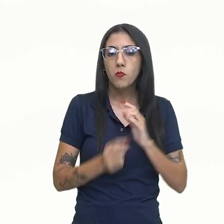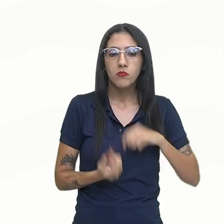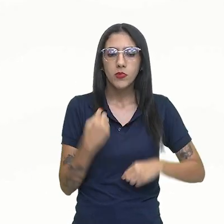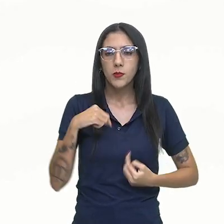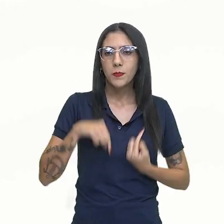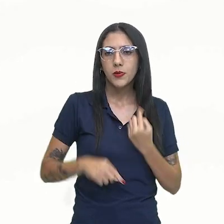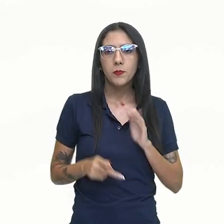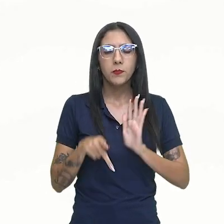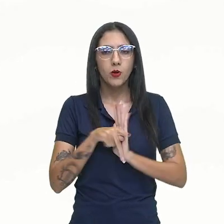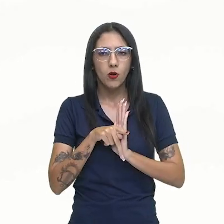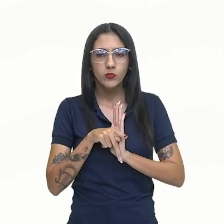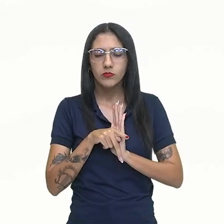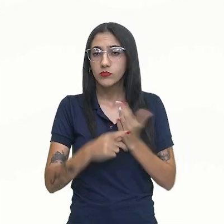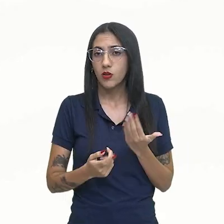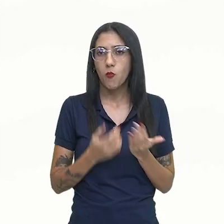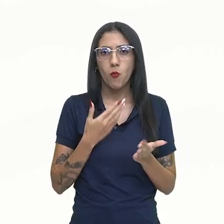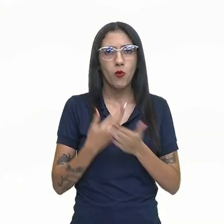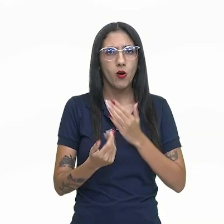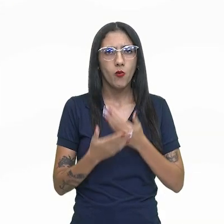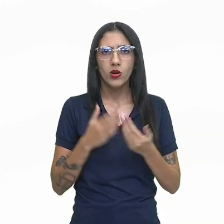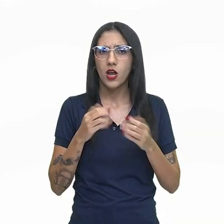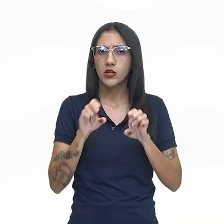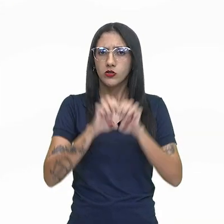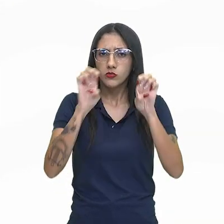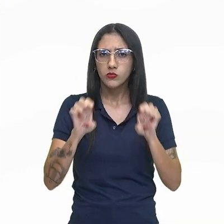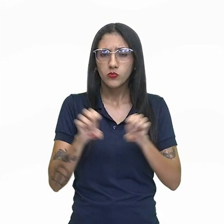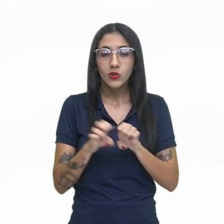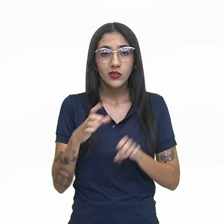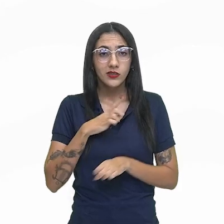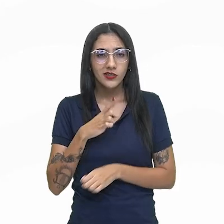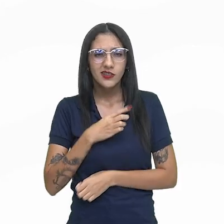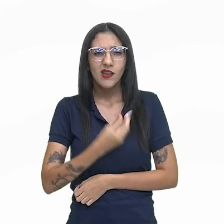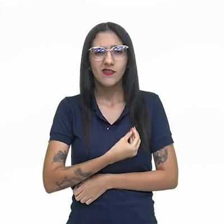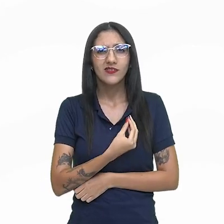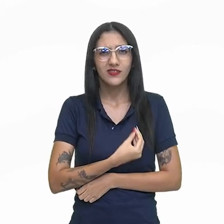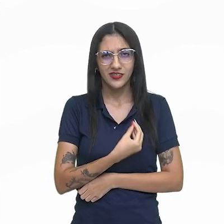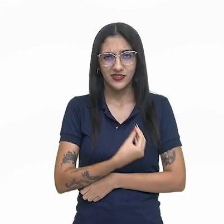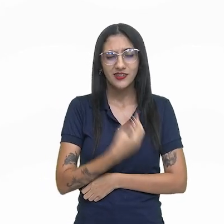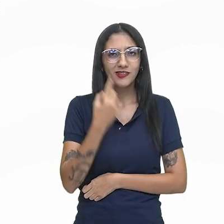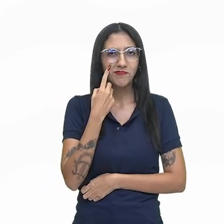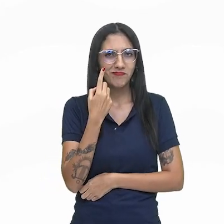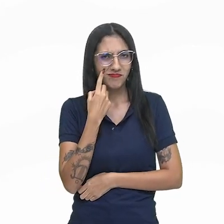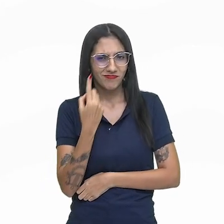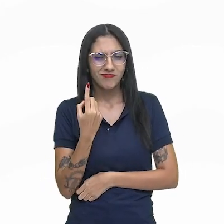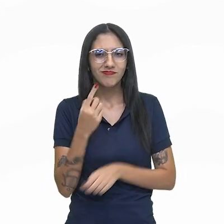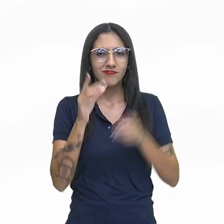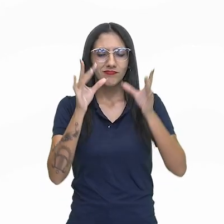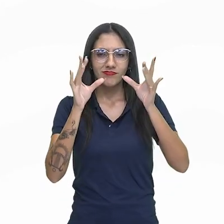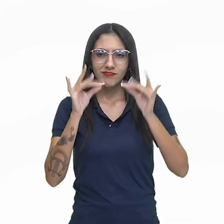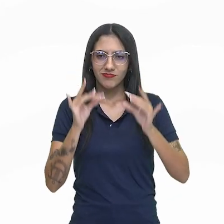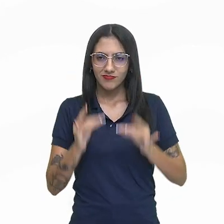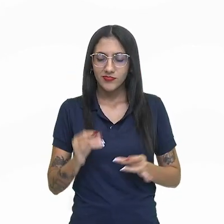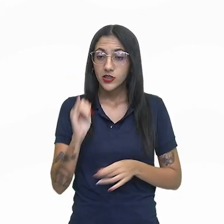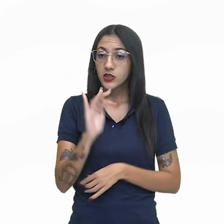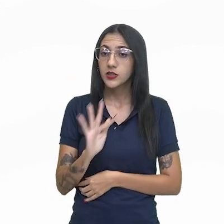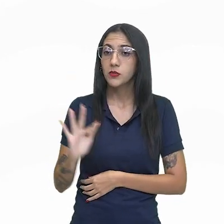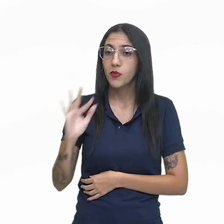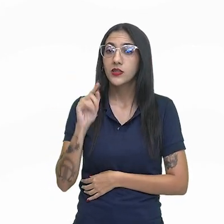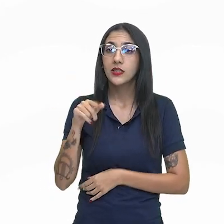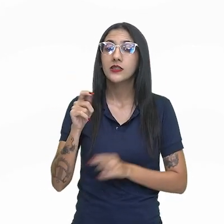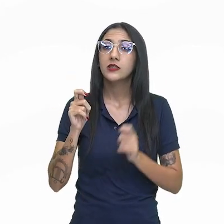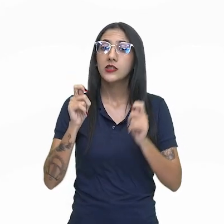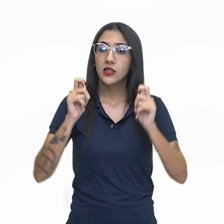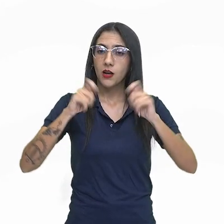reações químicas. Qualquer estrutura viva, né, como eu citei aí nos exemplos da ilustração, eles são capazes